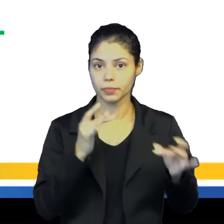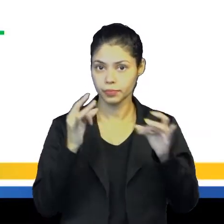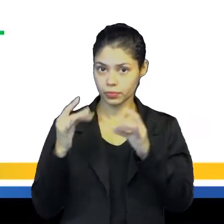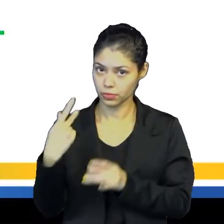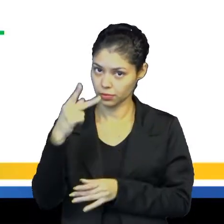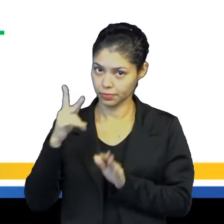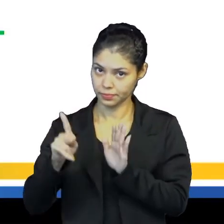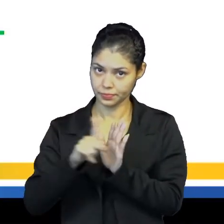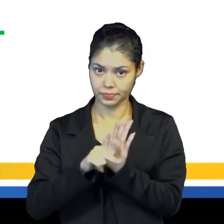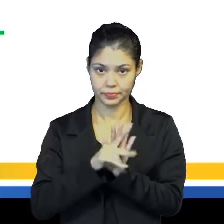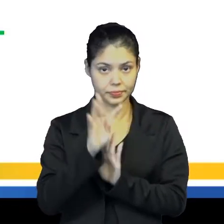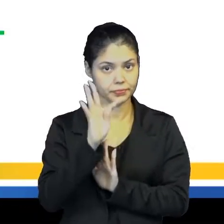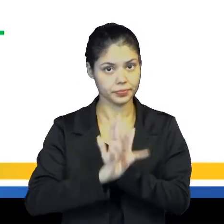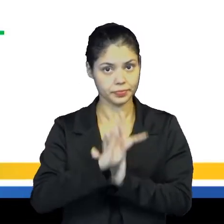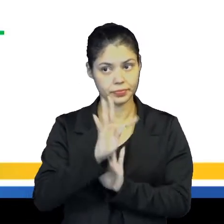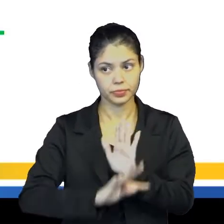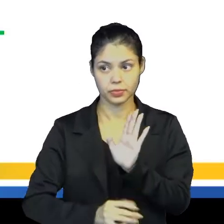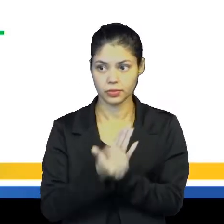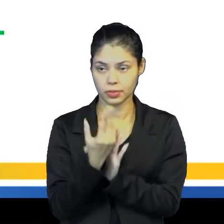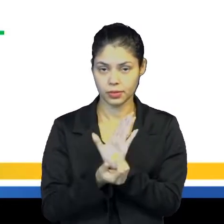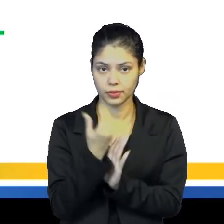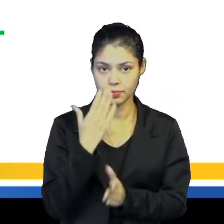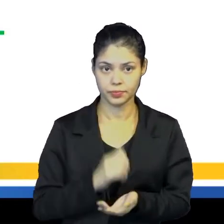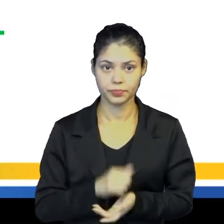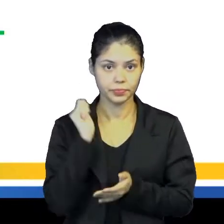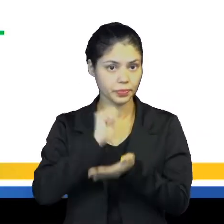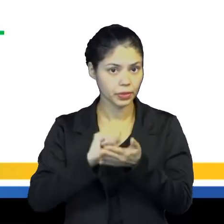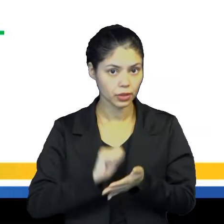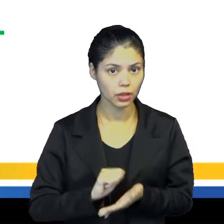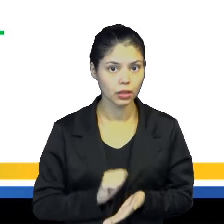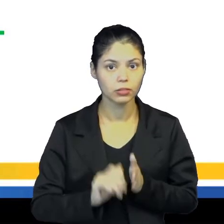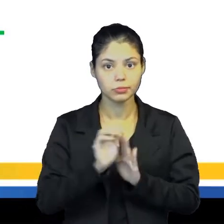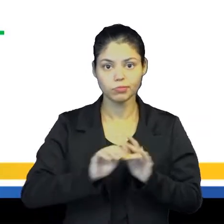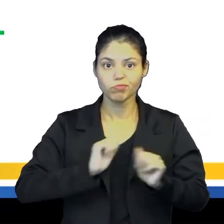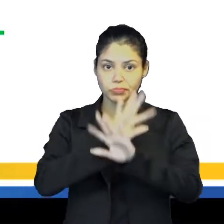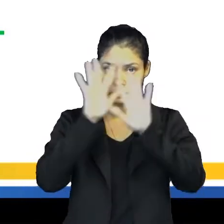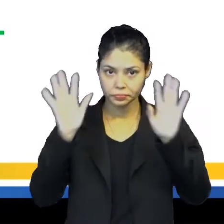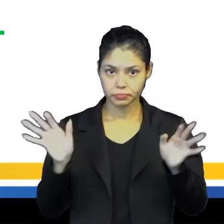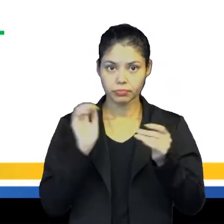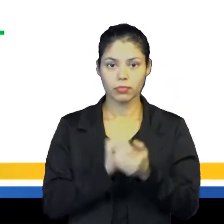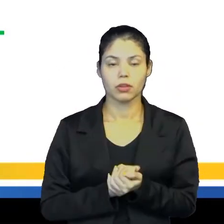Dicas para a sua produção textual. Escreva seu texto de forma clara.